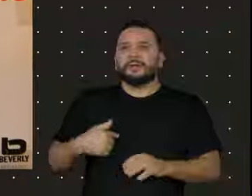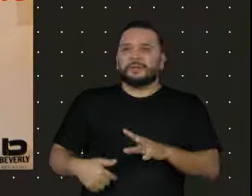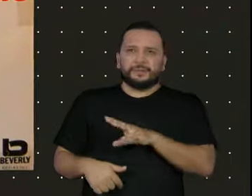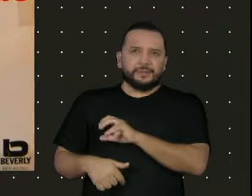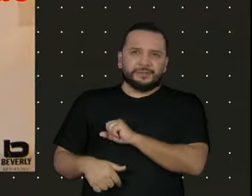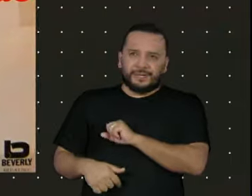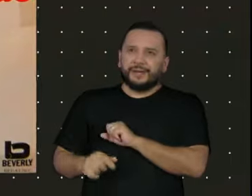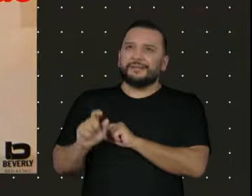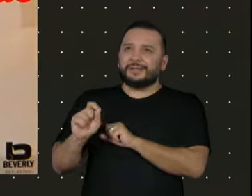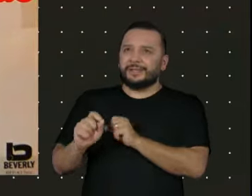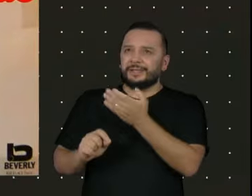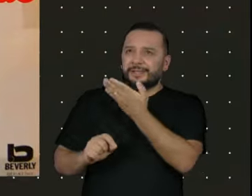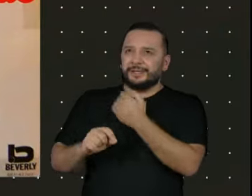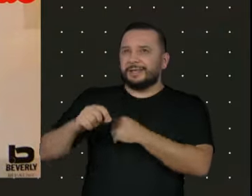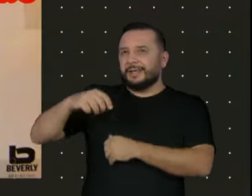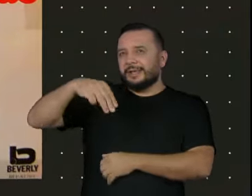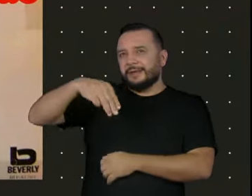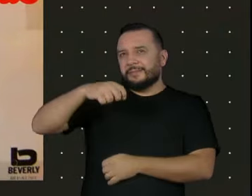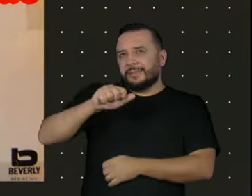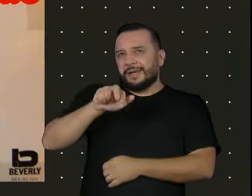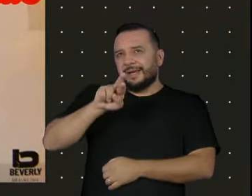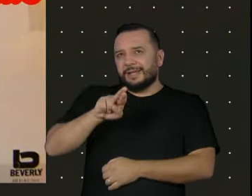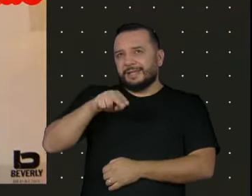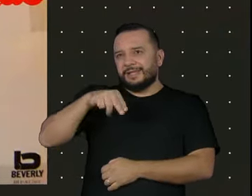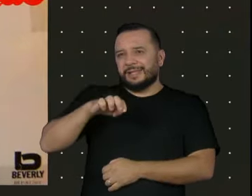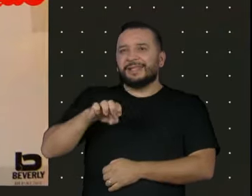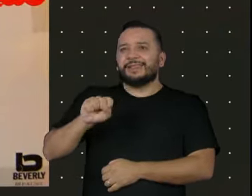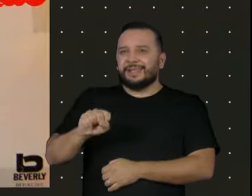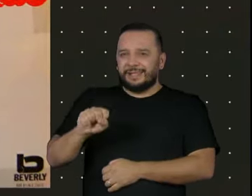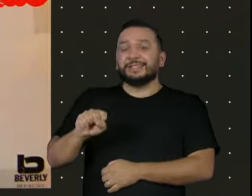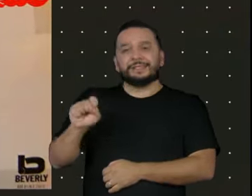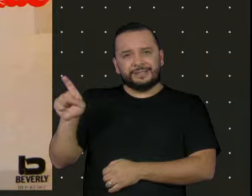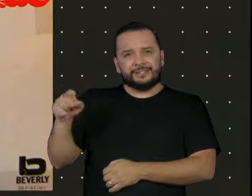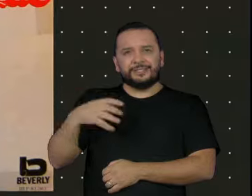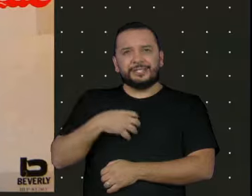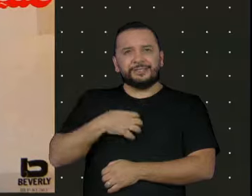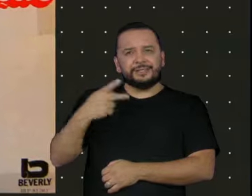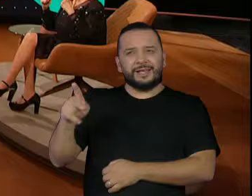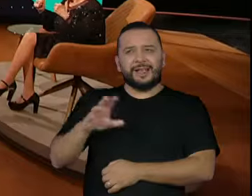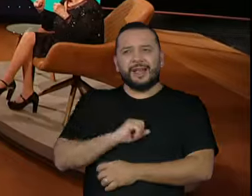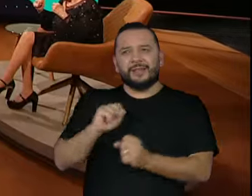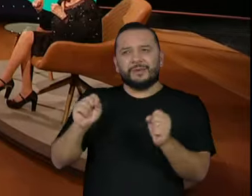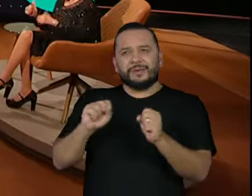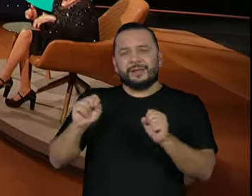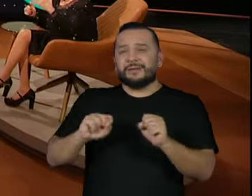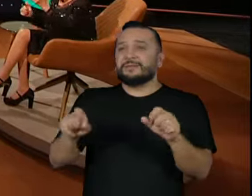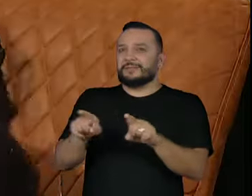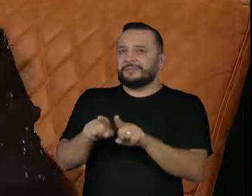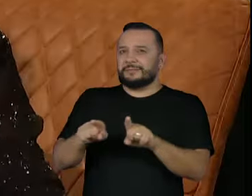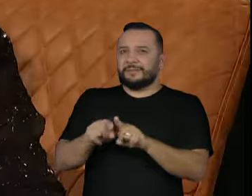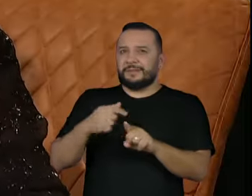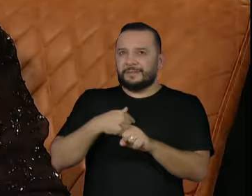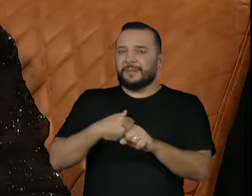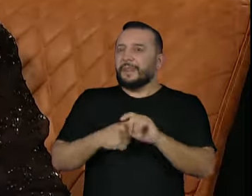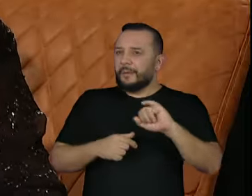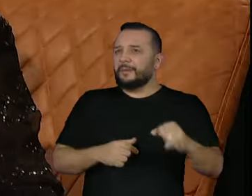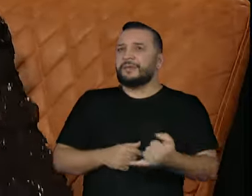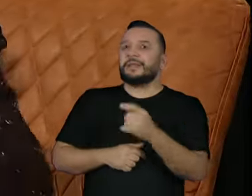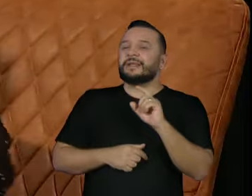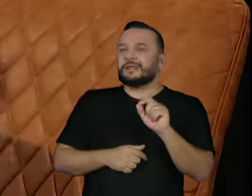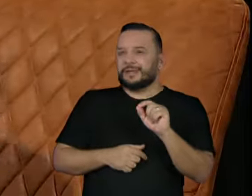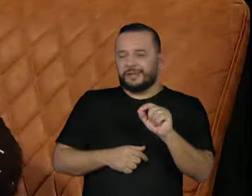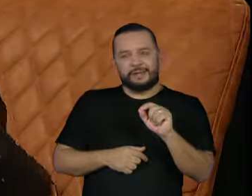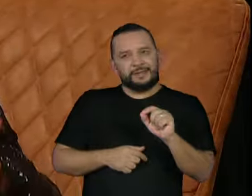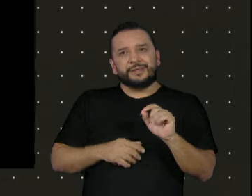Marinês. Nossa, Marinês, sua gente. ela tinha uma divisão, né? E tempos depois eu aproveitei também para a bossa nova Ademir de Fonseca.